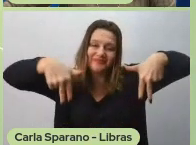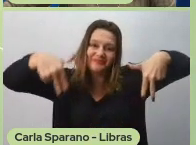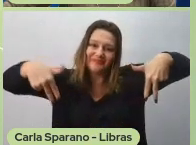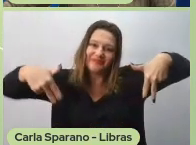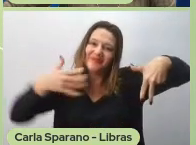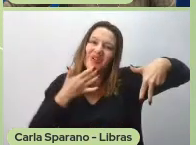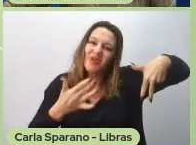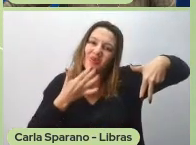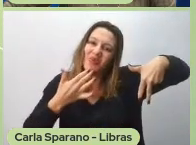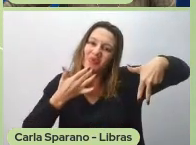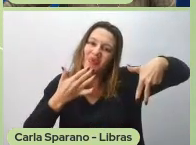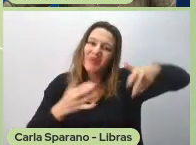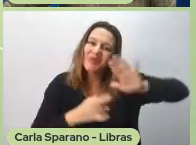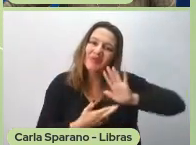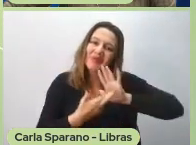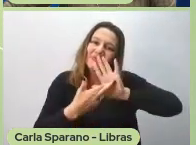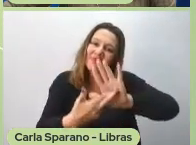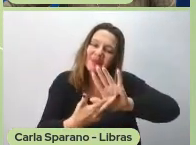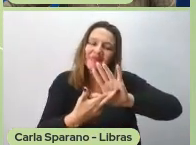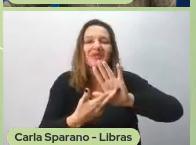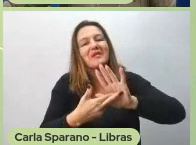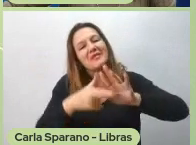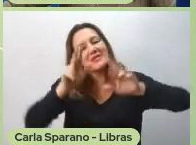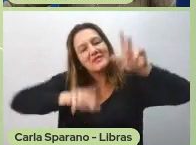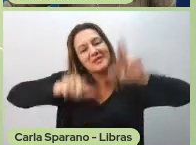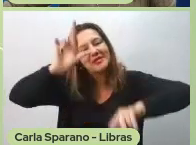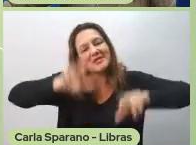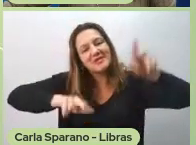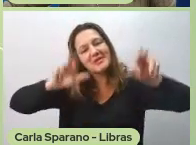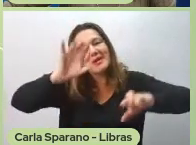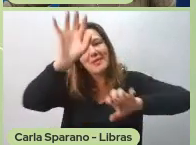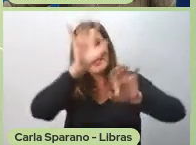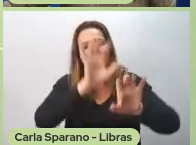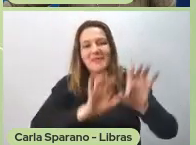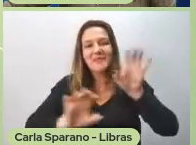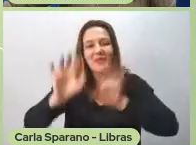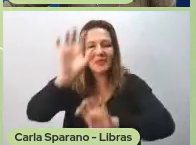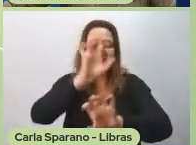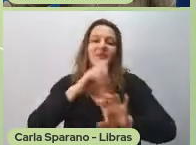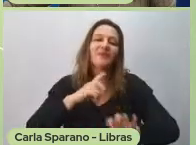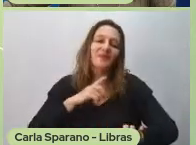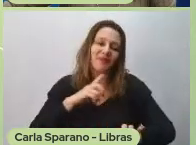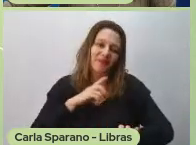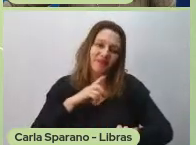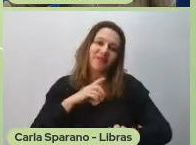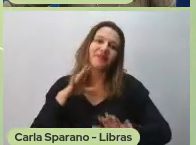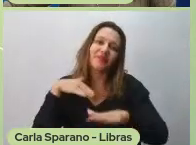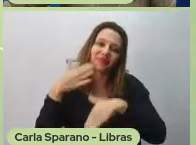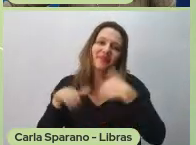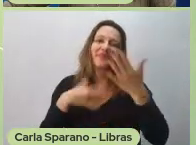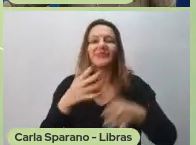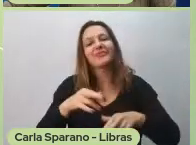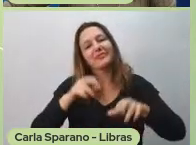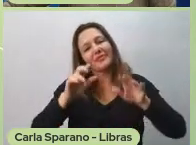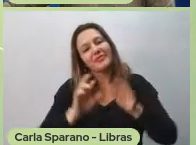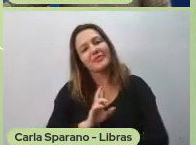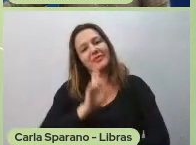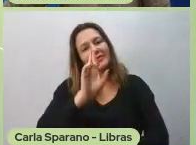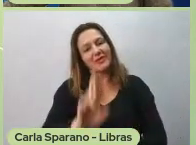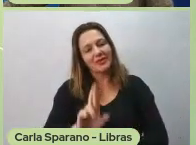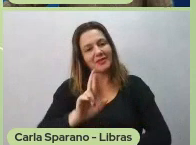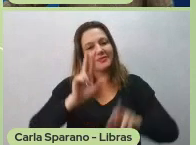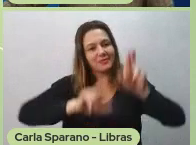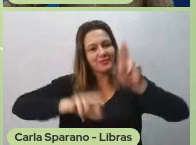eles representavam a diversidade regional, e a gente tem evoluído na representatividade dessa diversidade